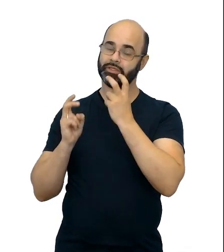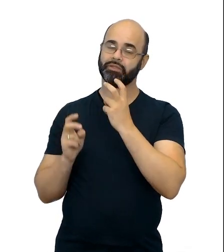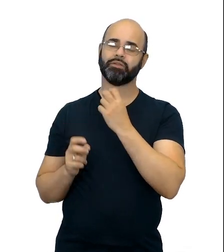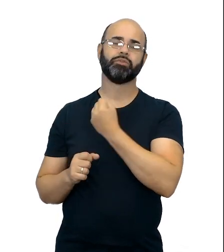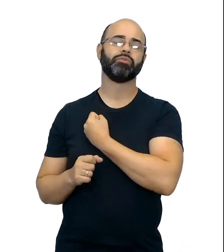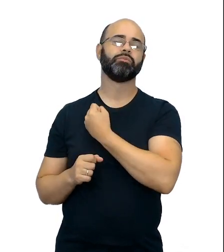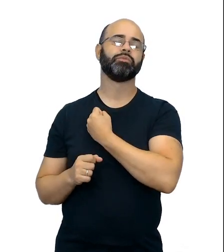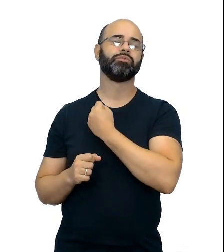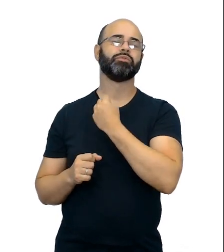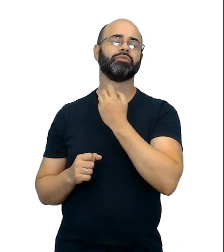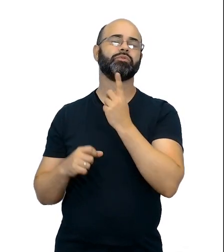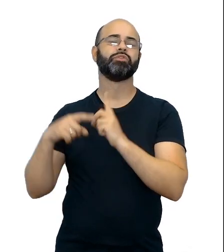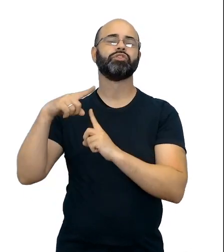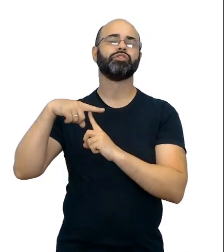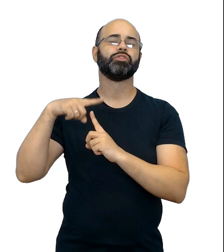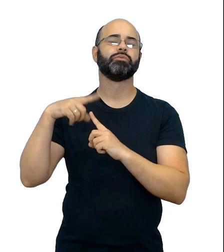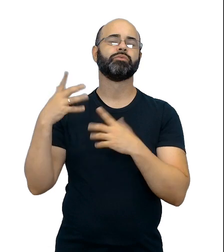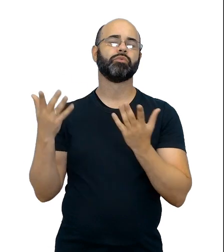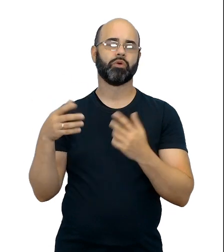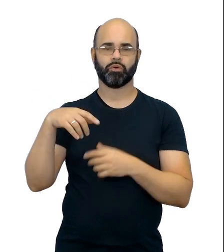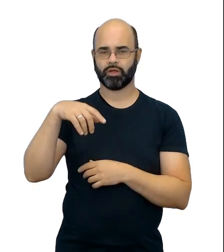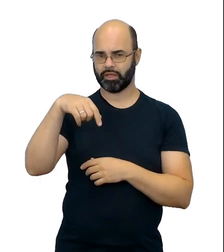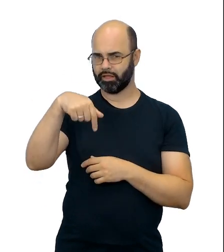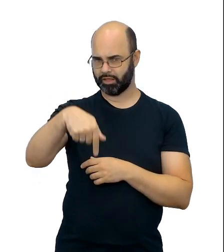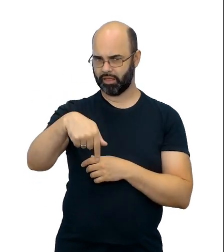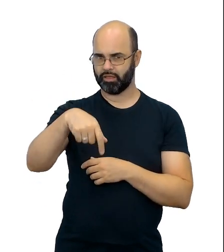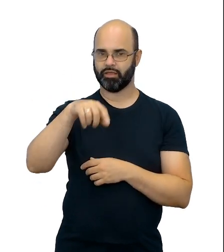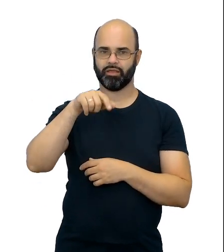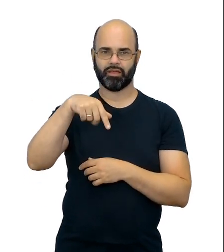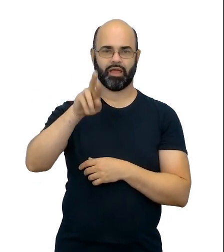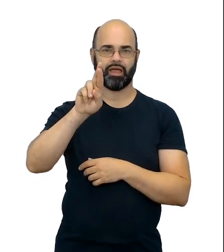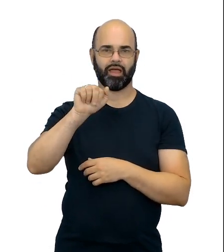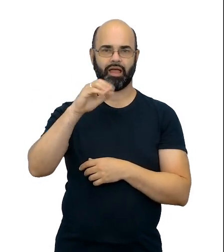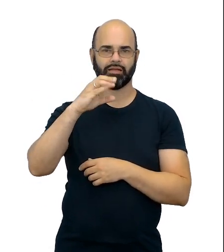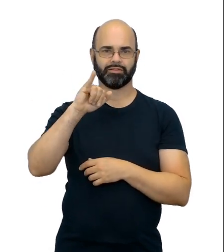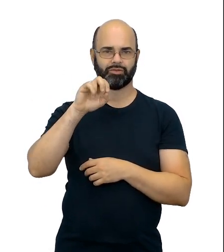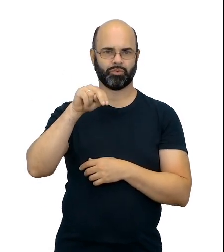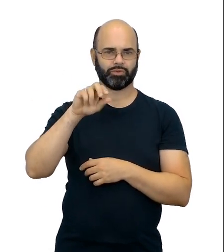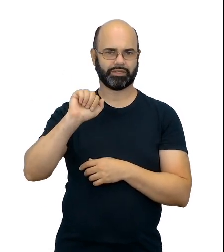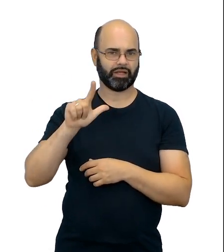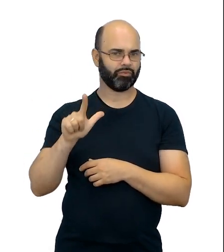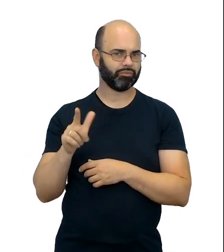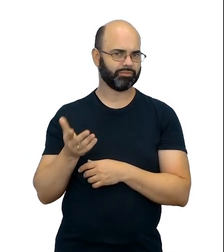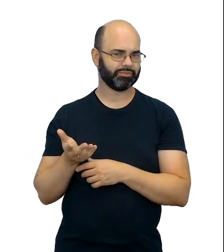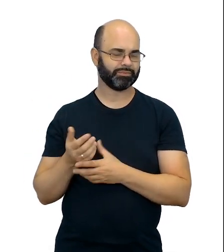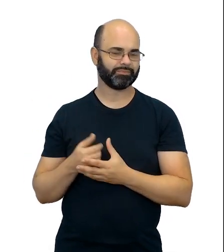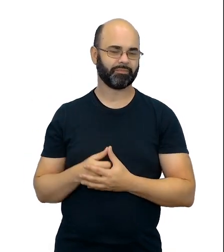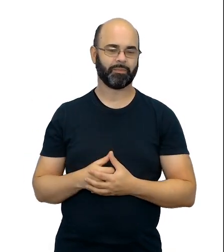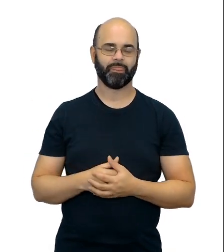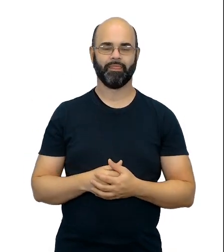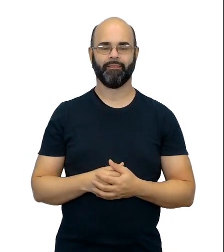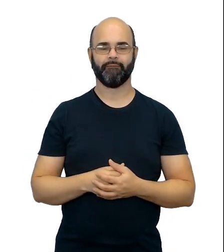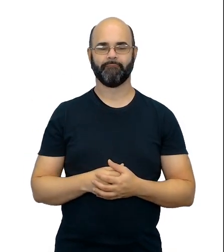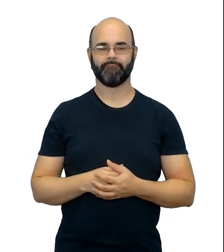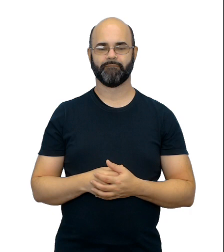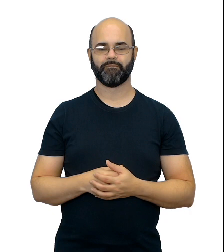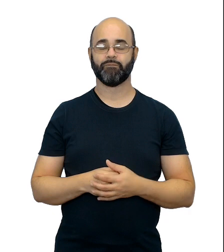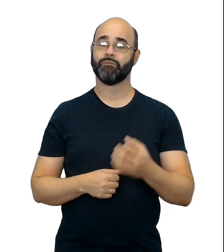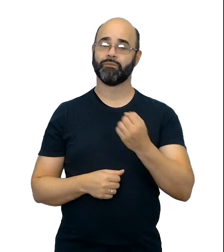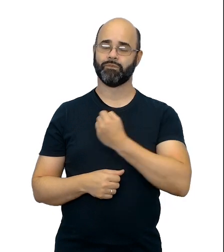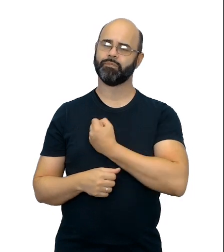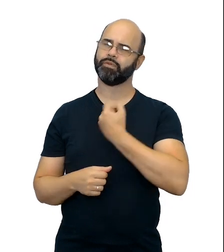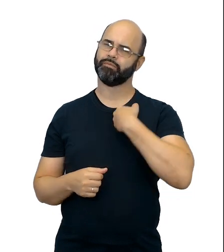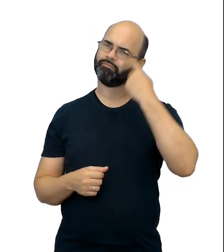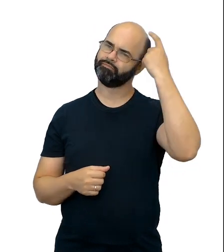quais os números a seguir são racionais, né? Então, aqui eu também preciso pensar sobre, né, esses